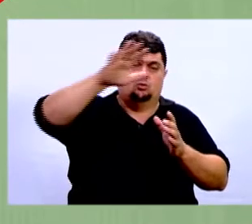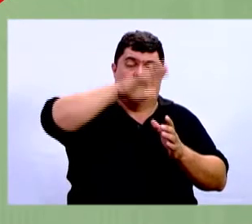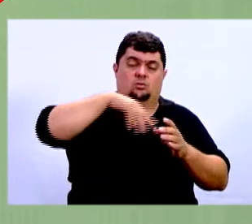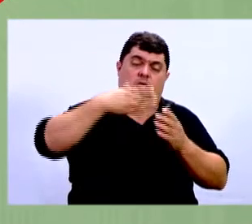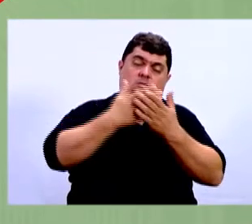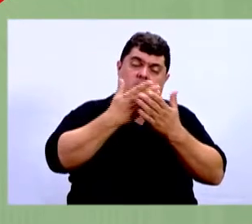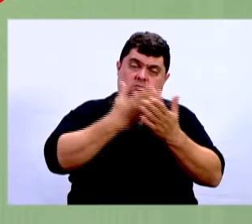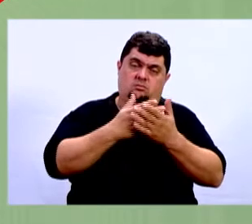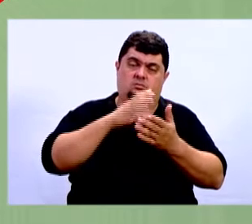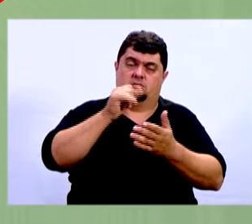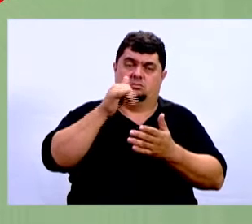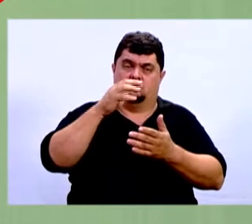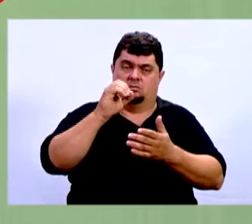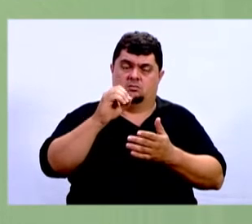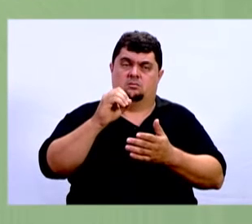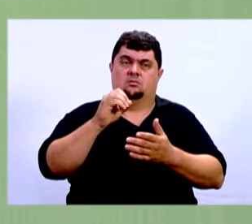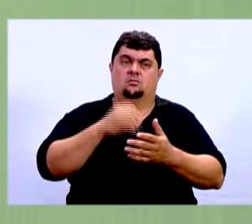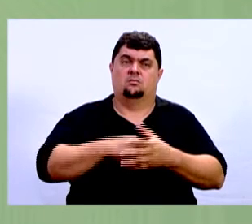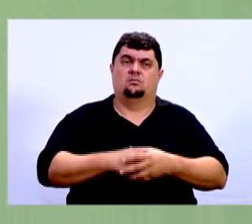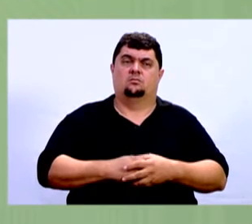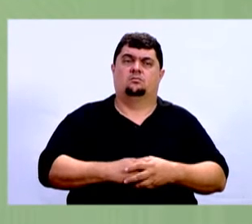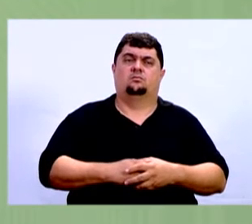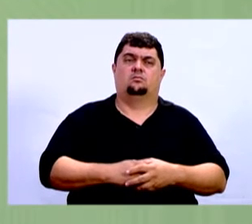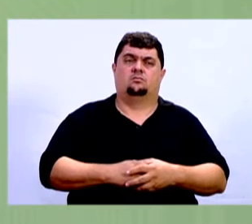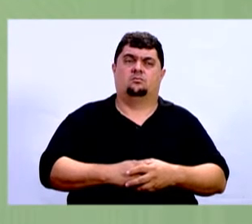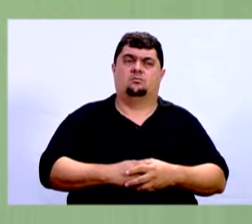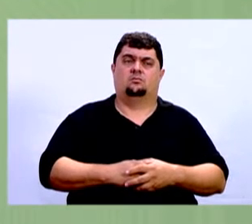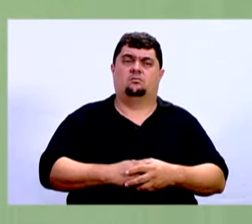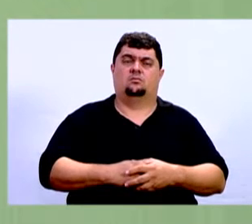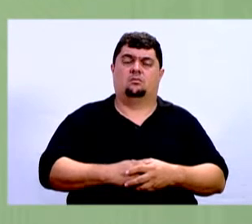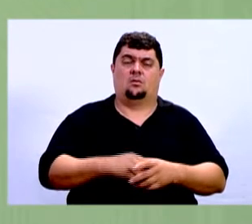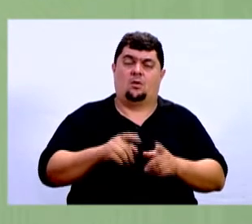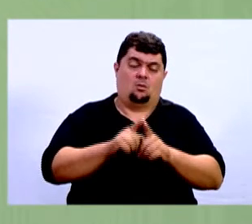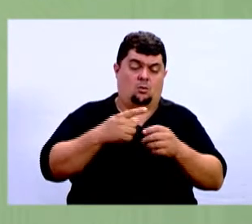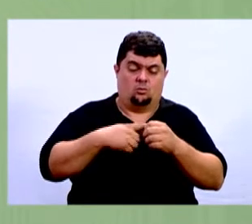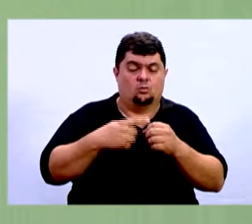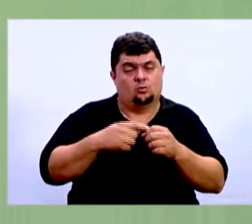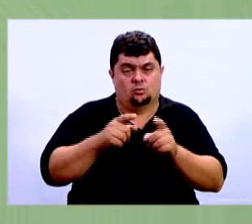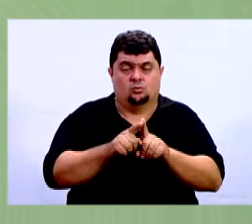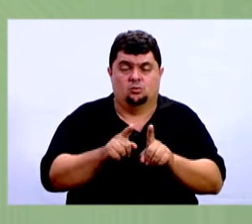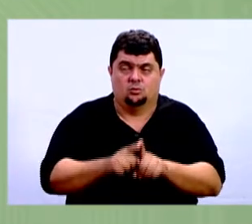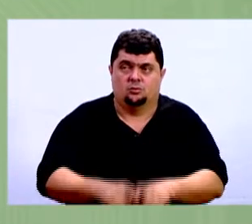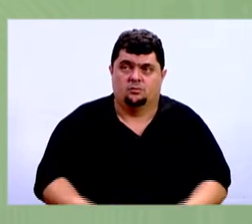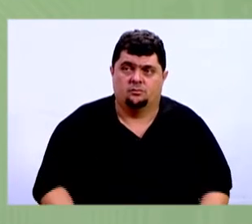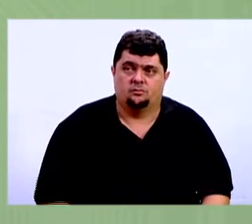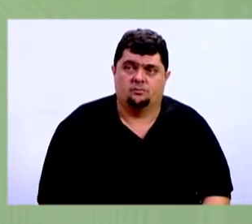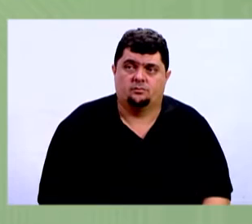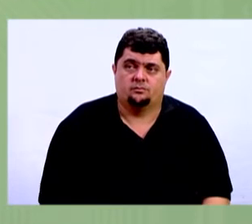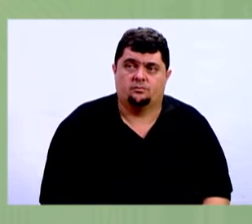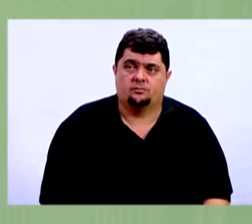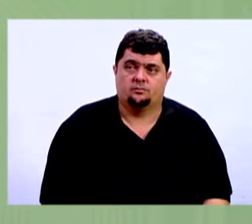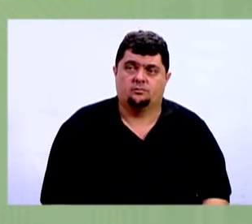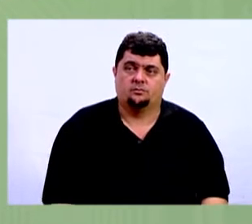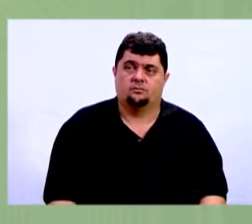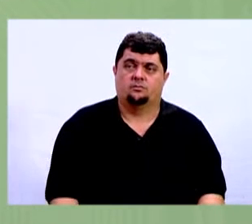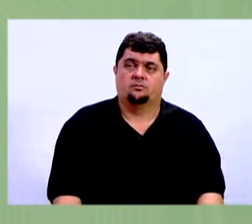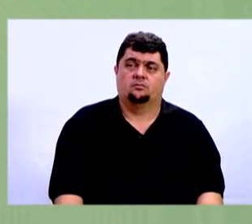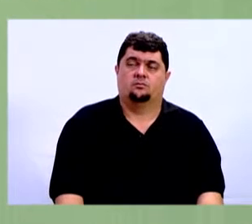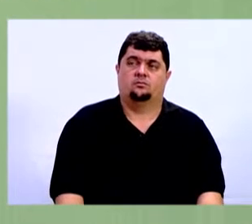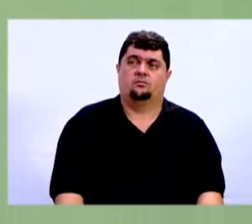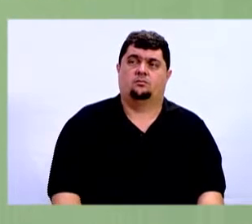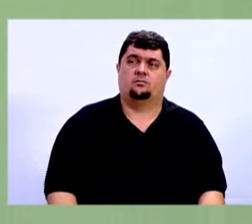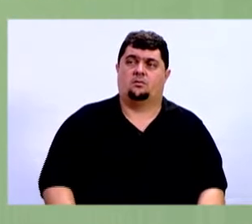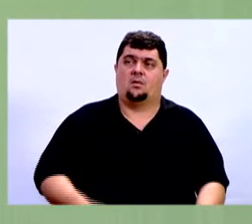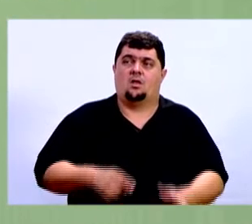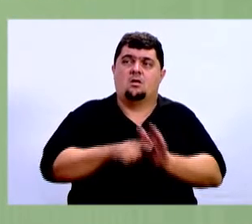caso daquela determinada escola, ou de determinado município mesmo, pode ser do município. Pesquisas de